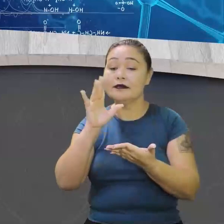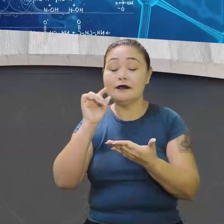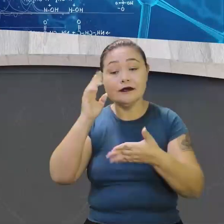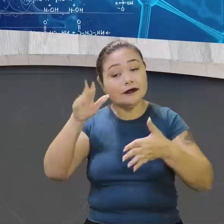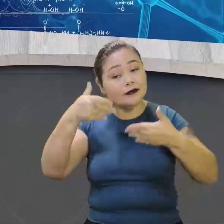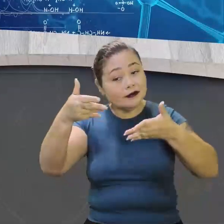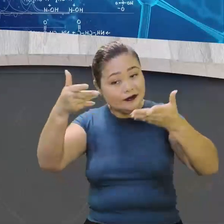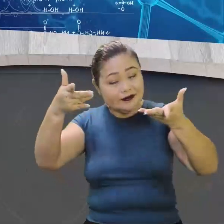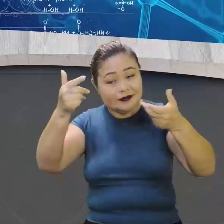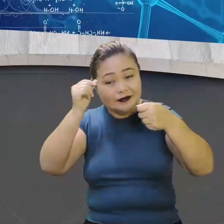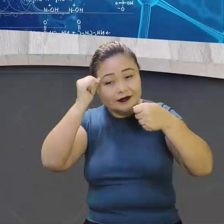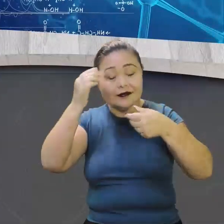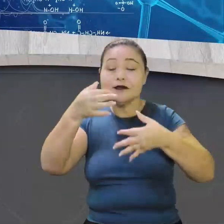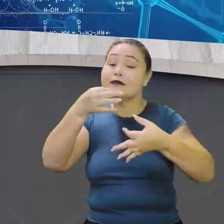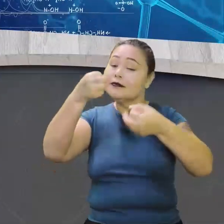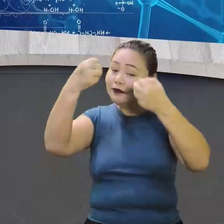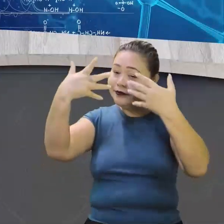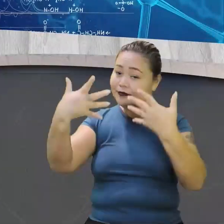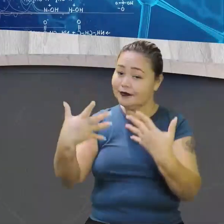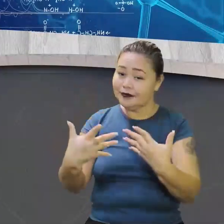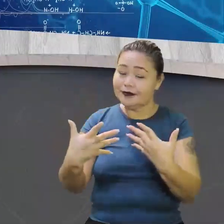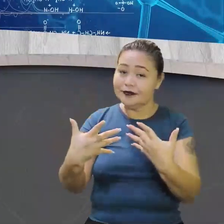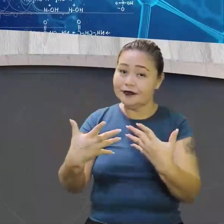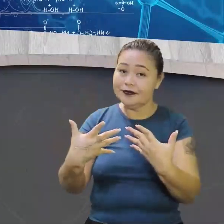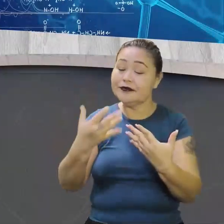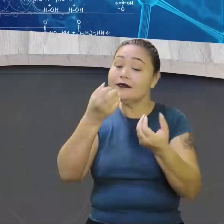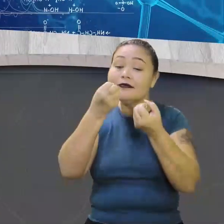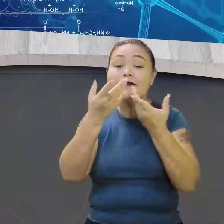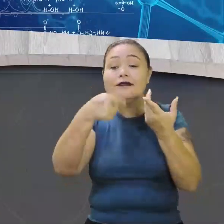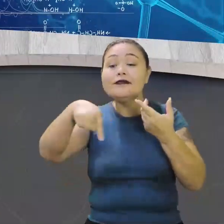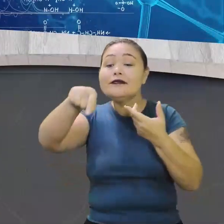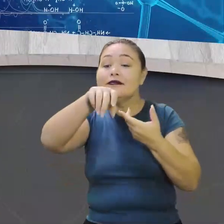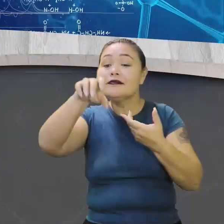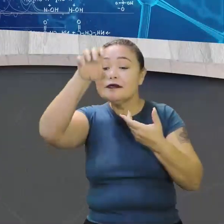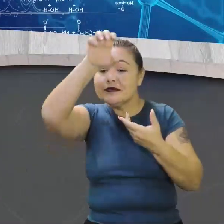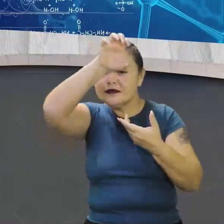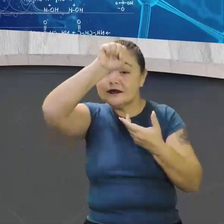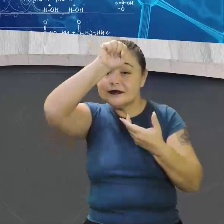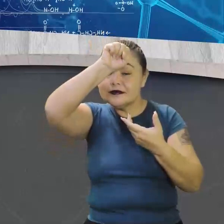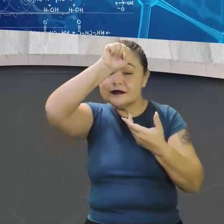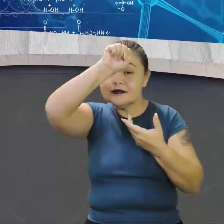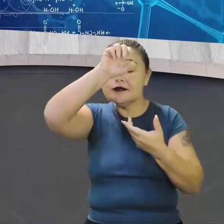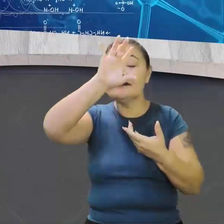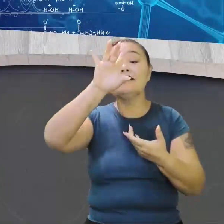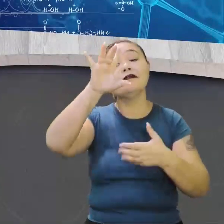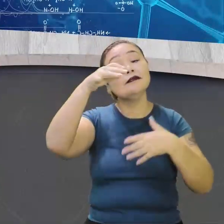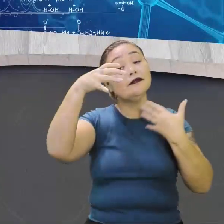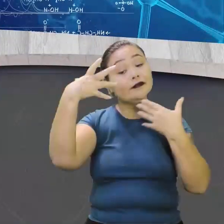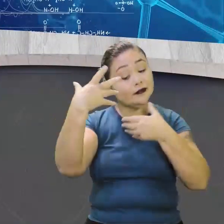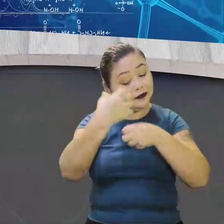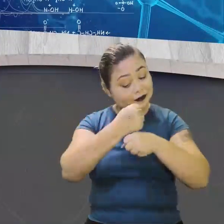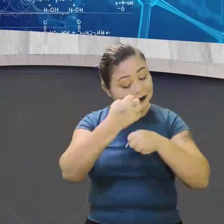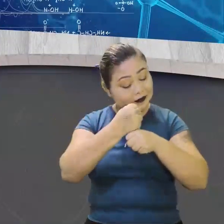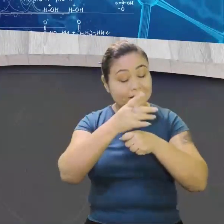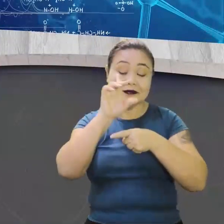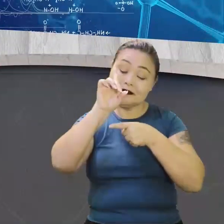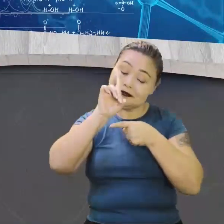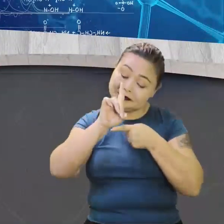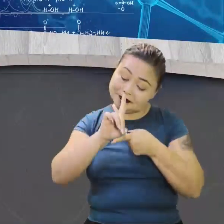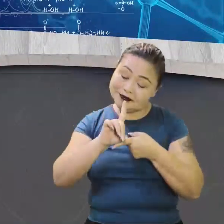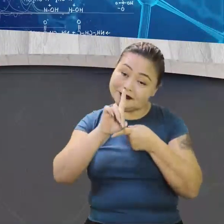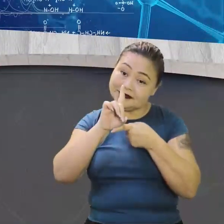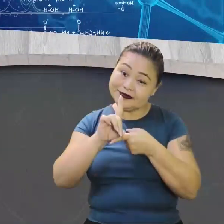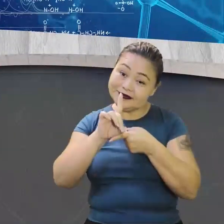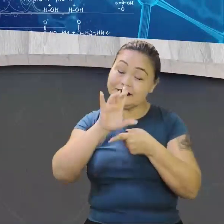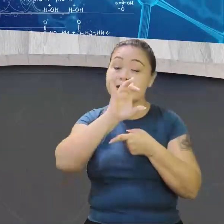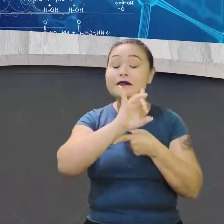enaltecer um pouco mais os comentários, que bom que você aprendeu a calcular a densidade